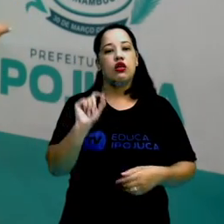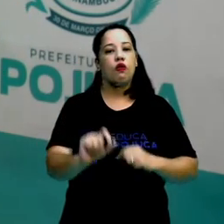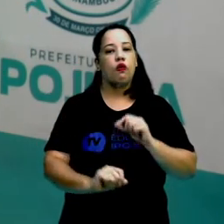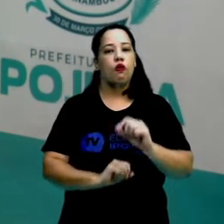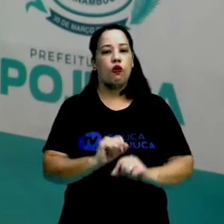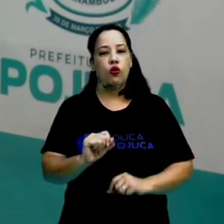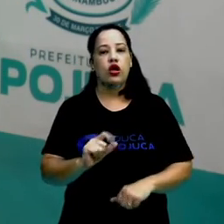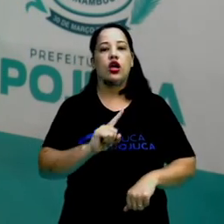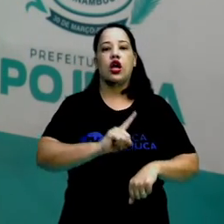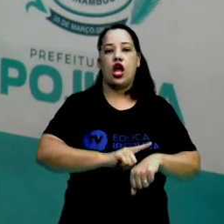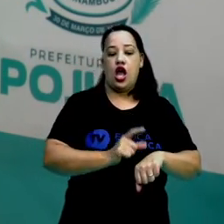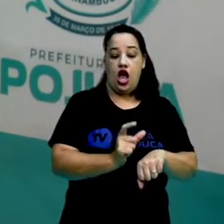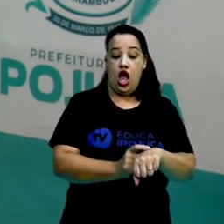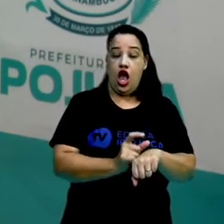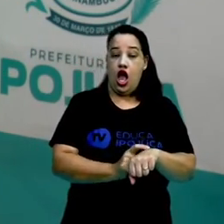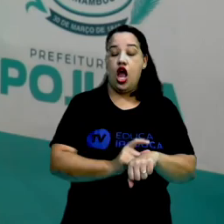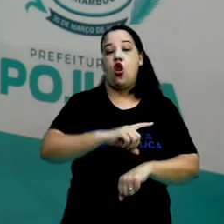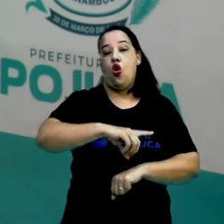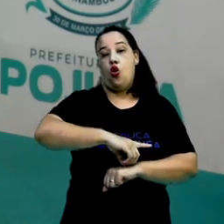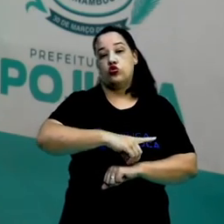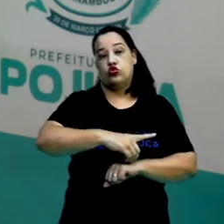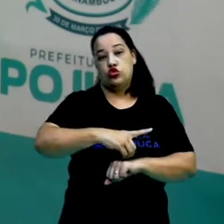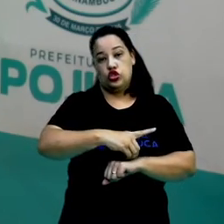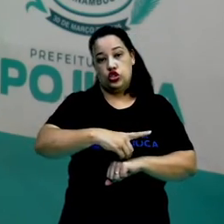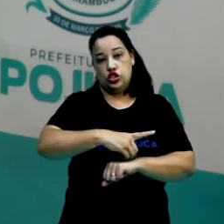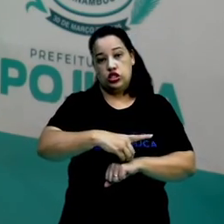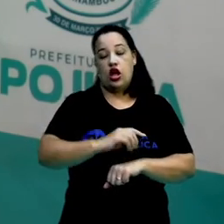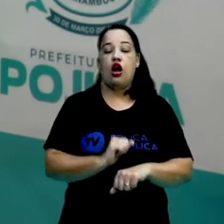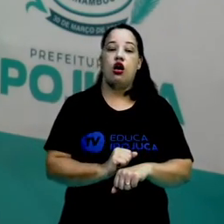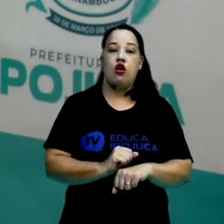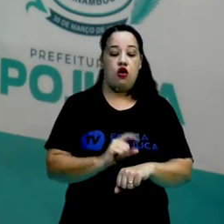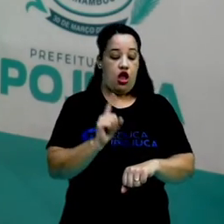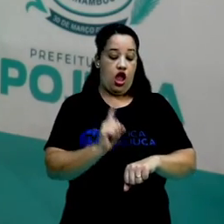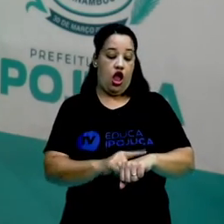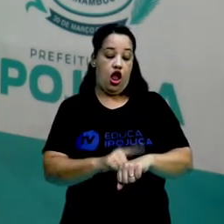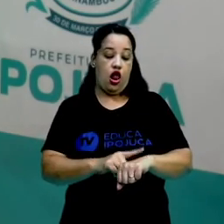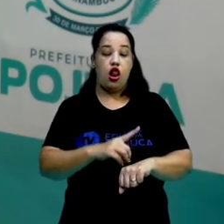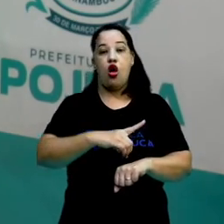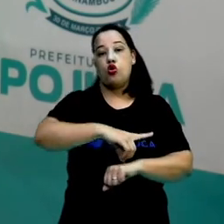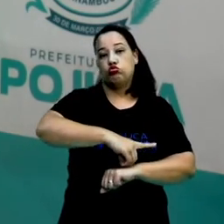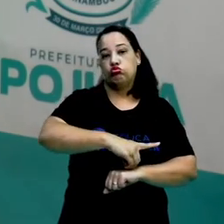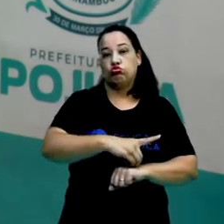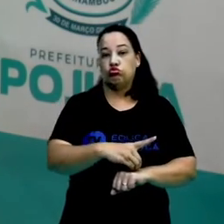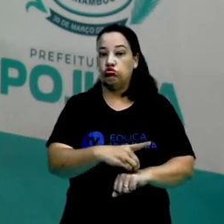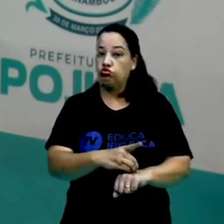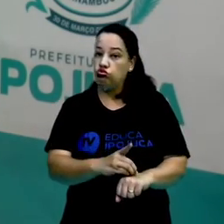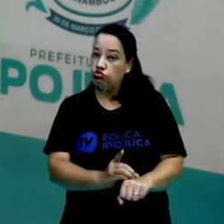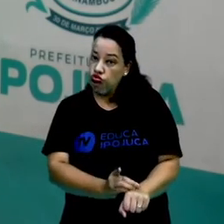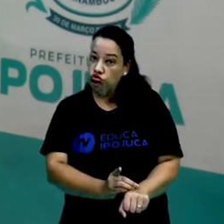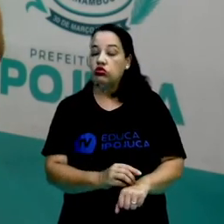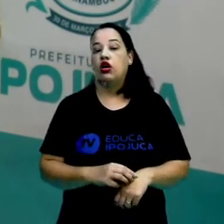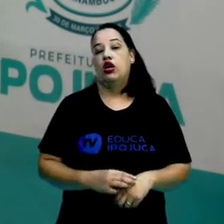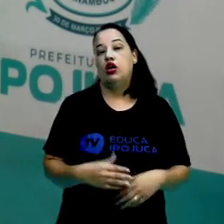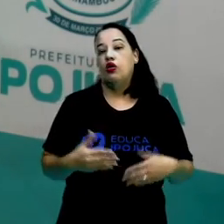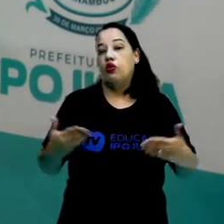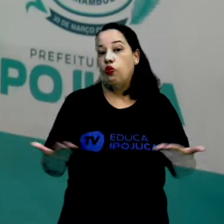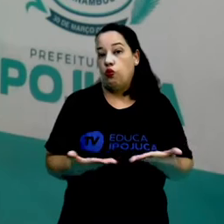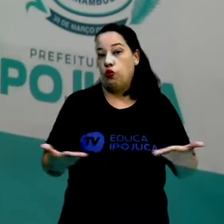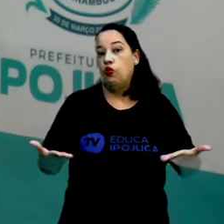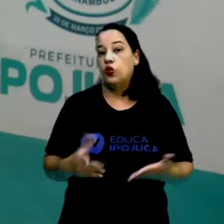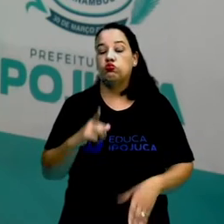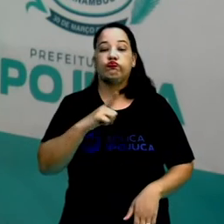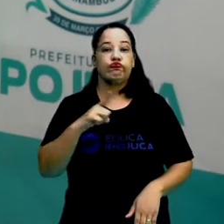relógio analógico, um relógio digital, ou seja, relógio analógico, esse de ponteiro, o relógio digital que muitas vezes hoje